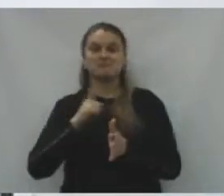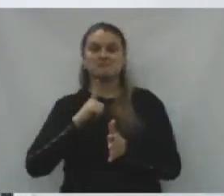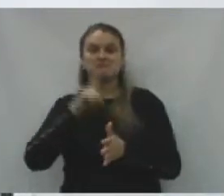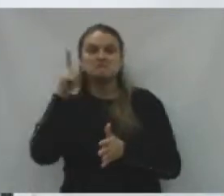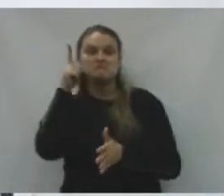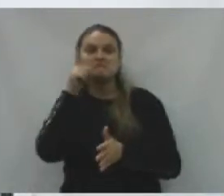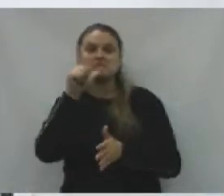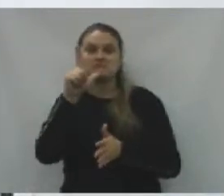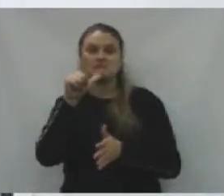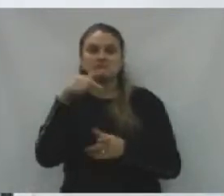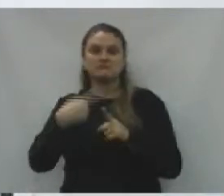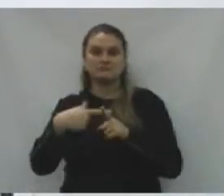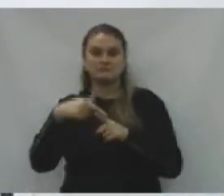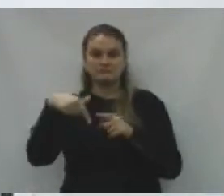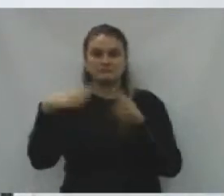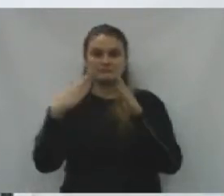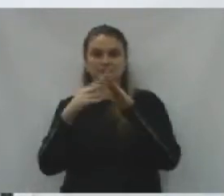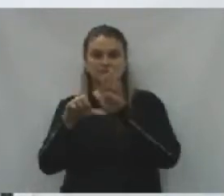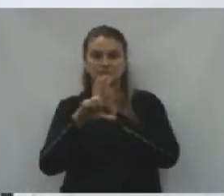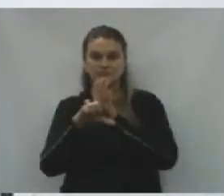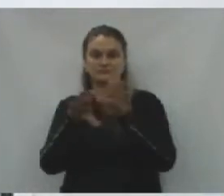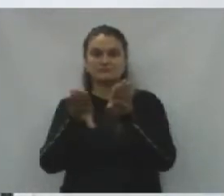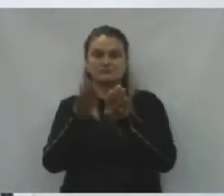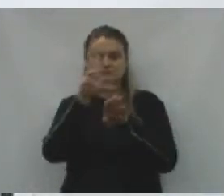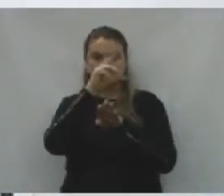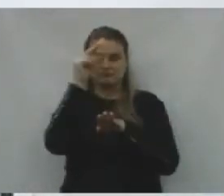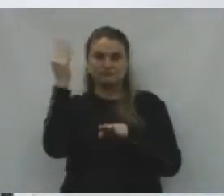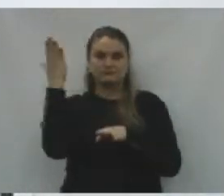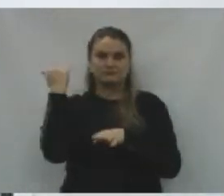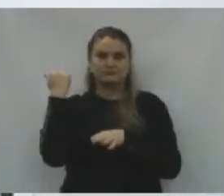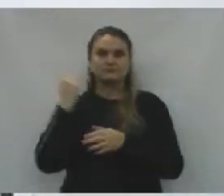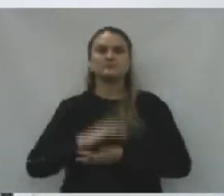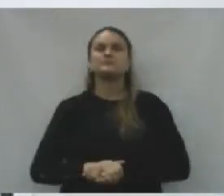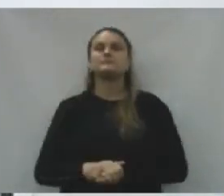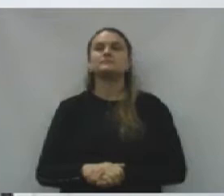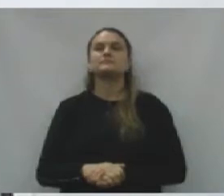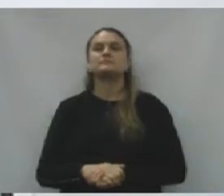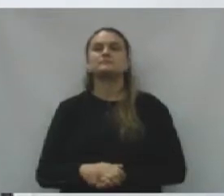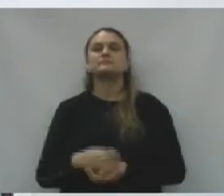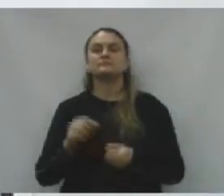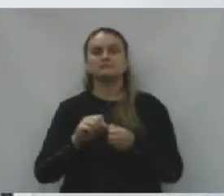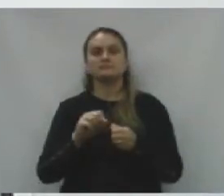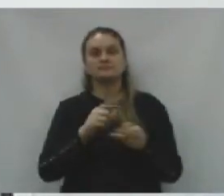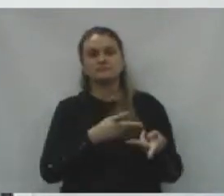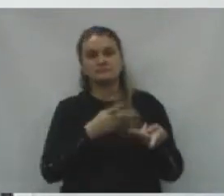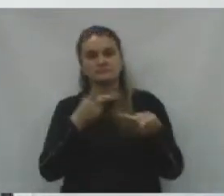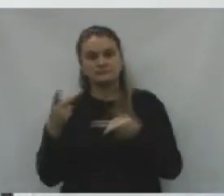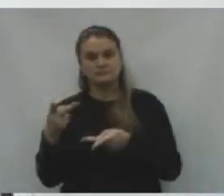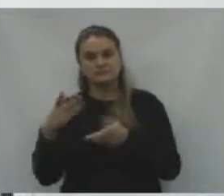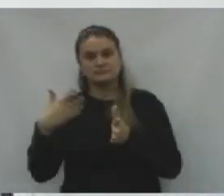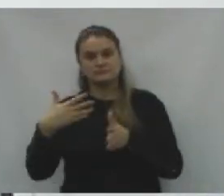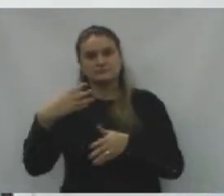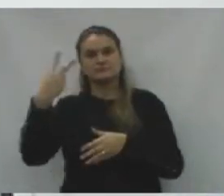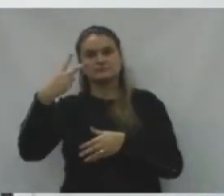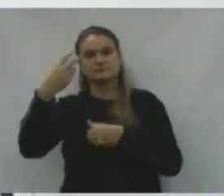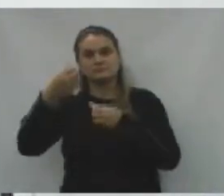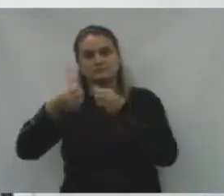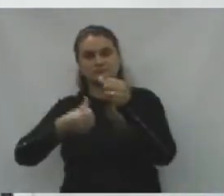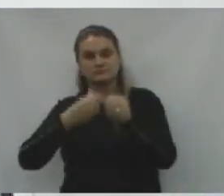isso, graças a essa Casa de Leis e ao prefeito anterior. Feito o convite, agora nesse segundo semestre,